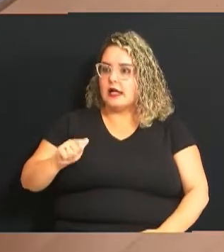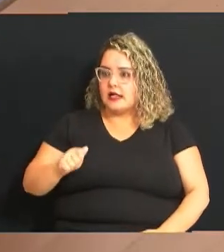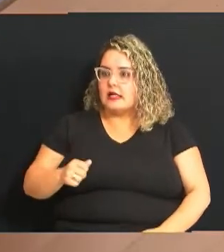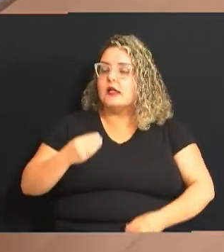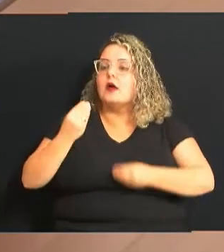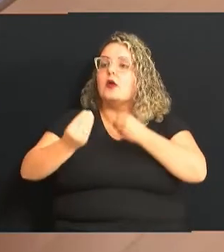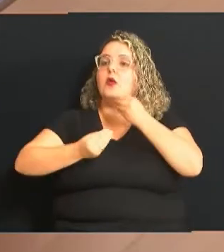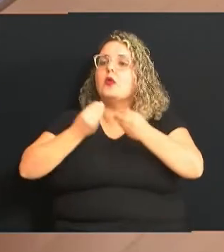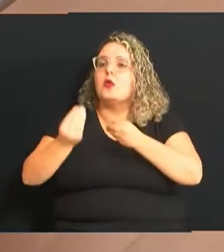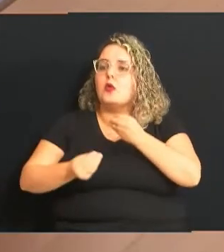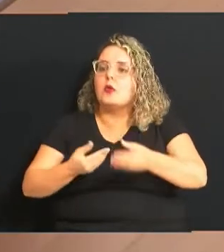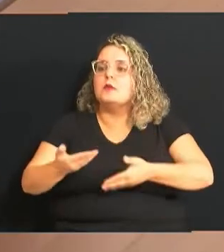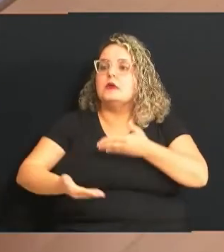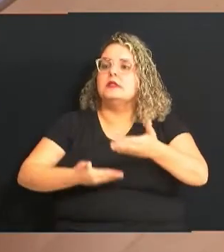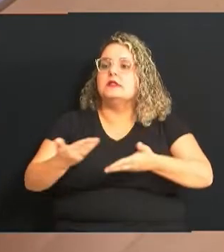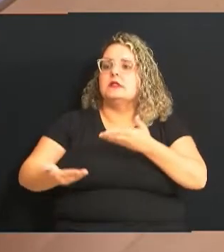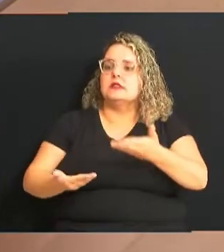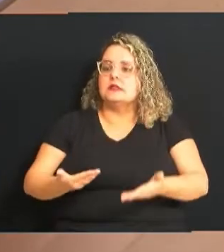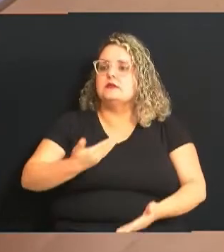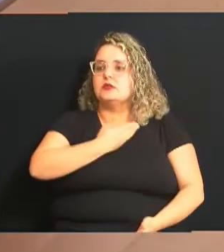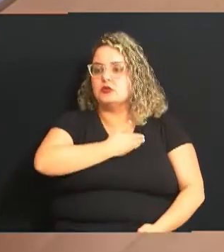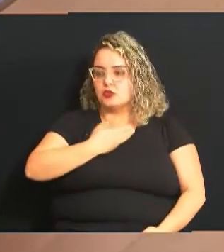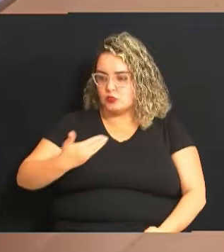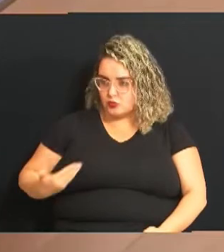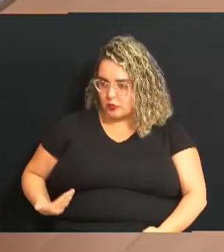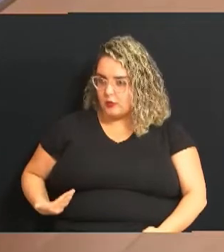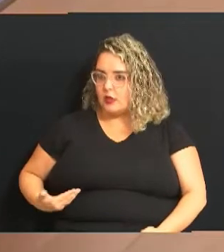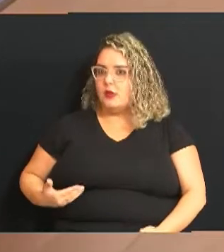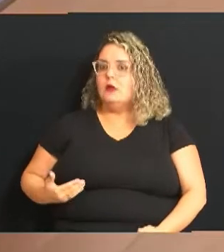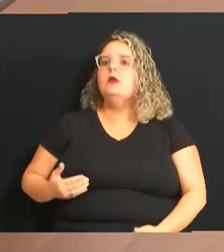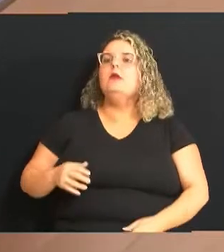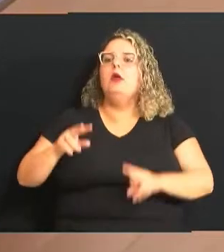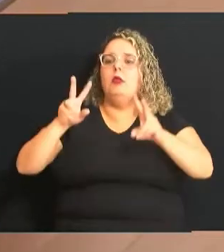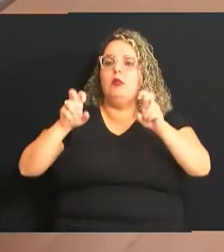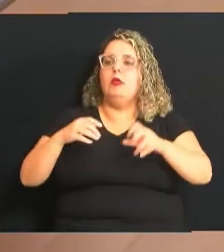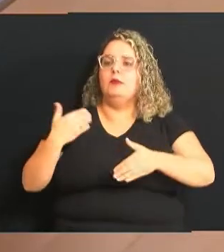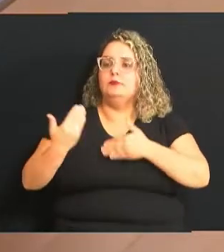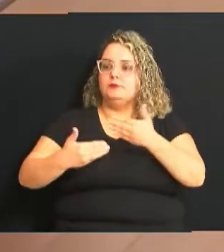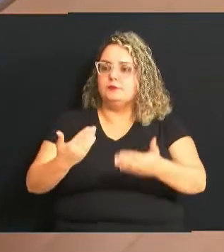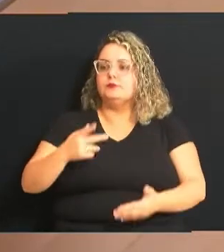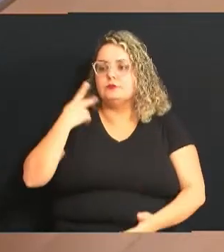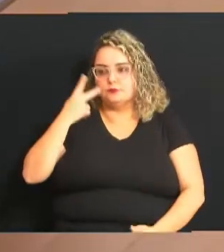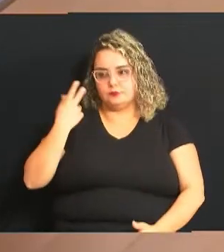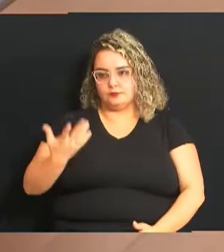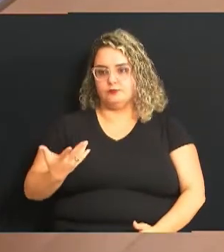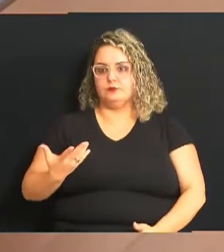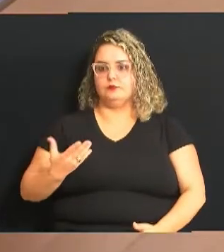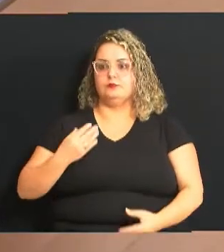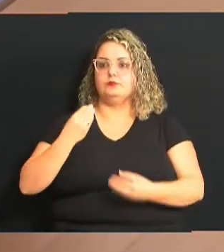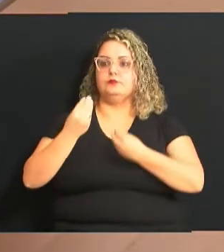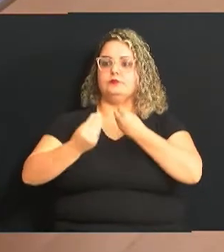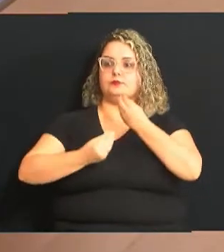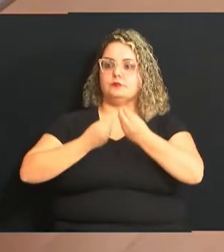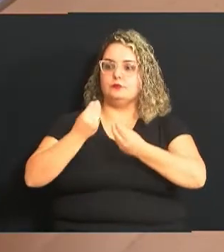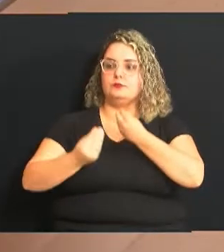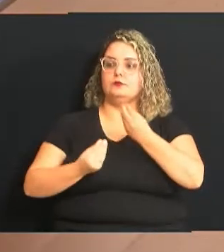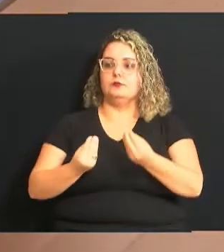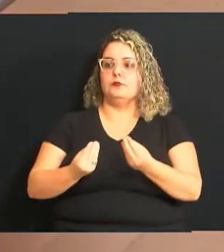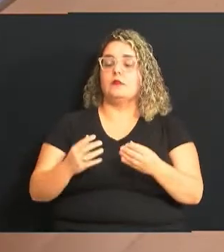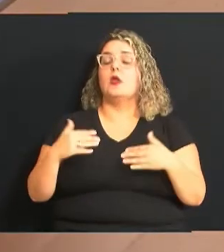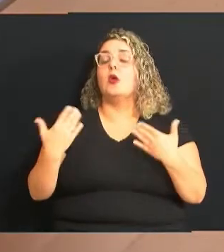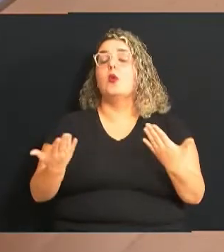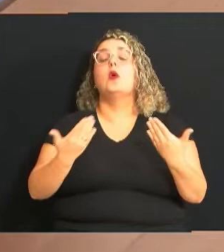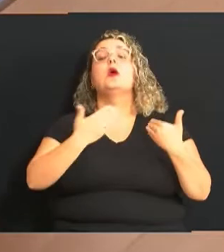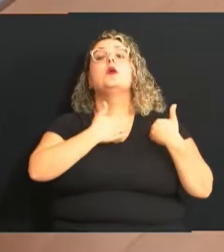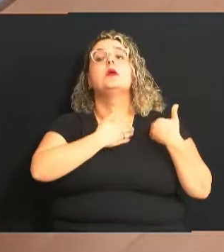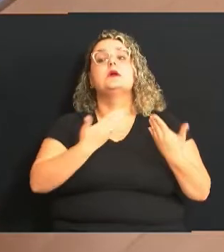ser esse serviço público e aí a gente entra nessa questão, vereador, de como, então, qual que é a